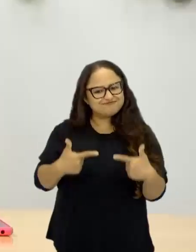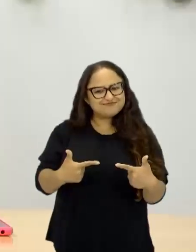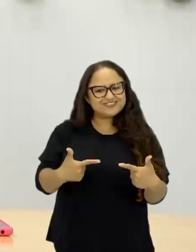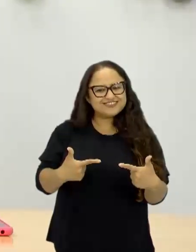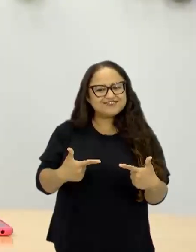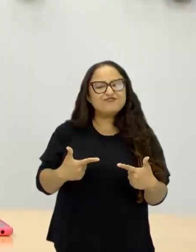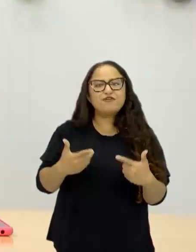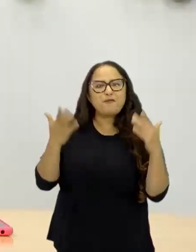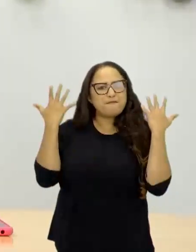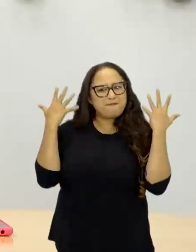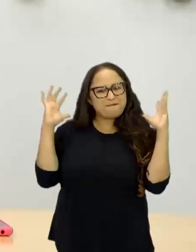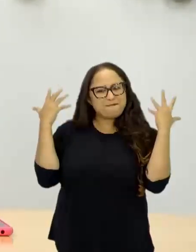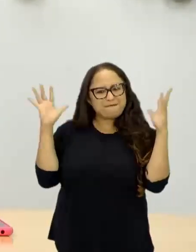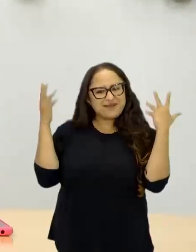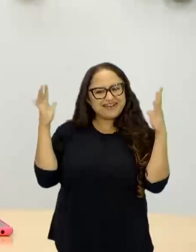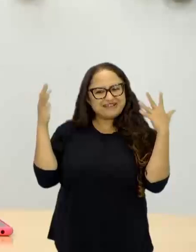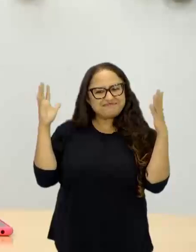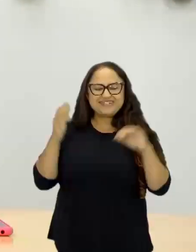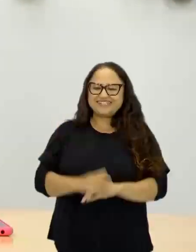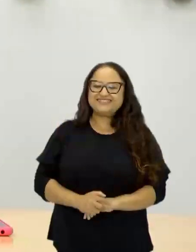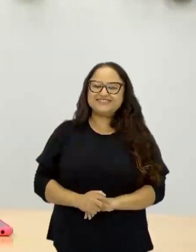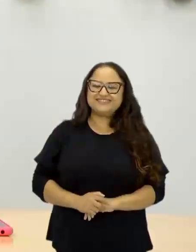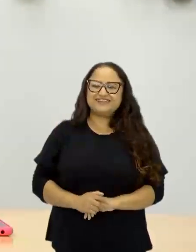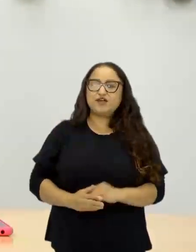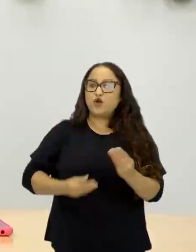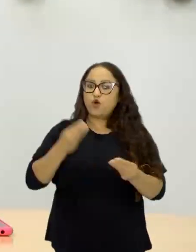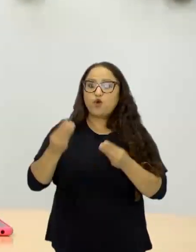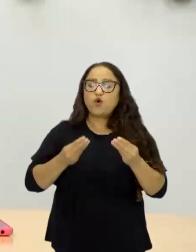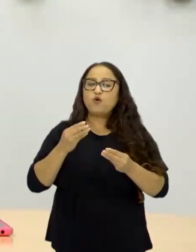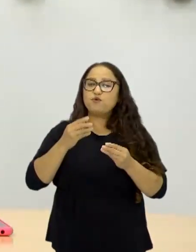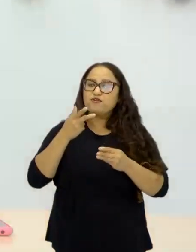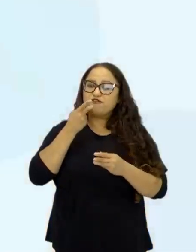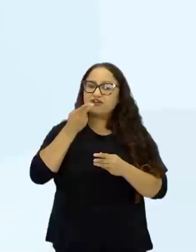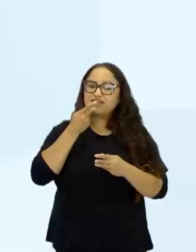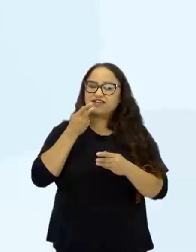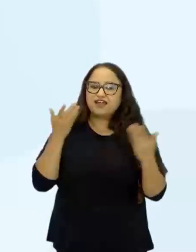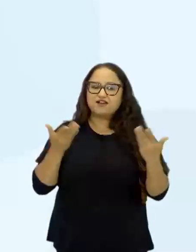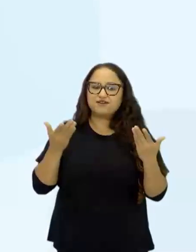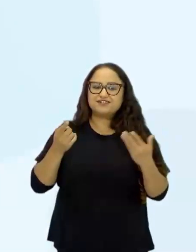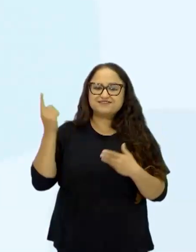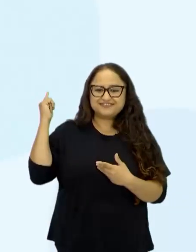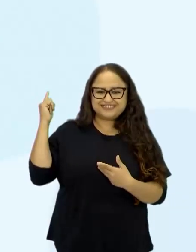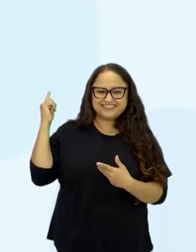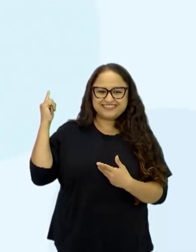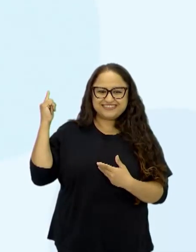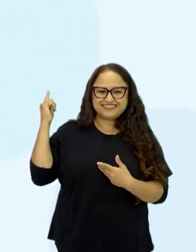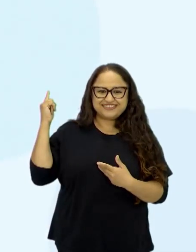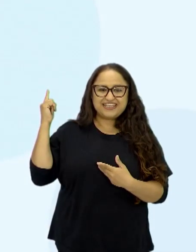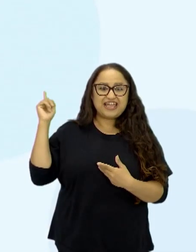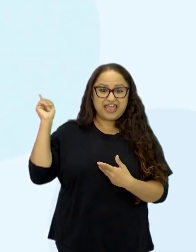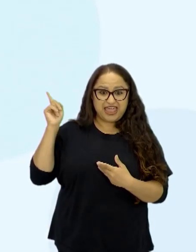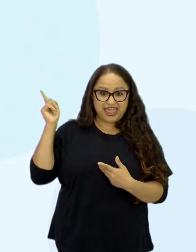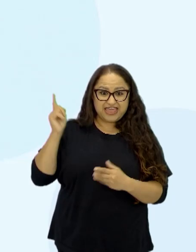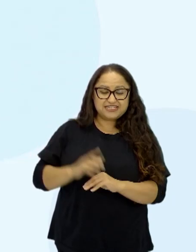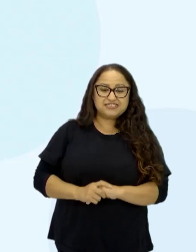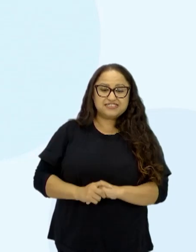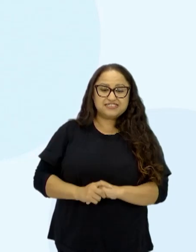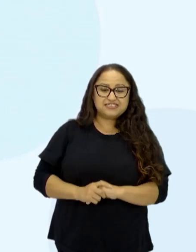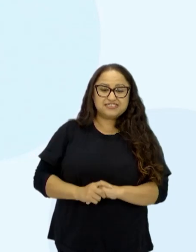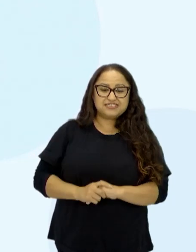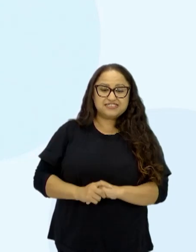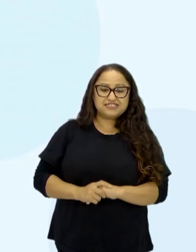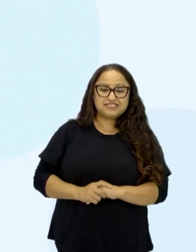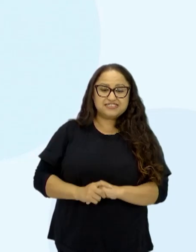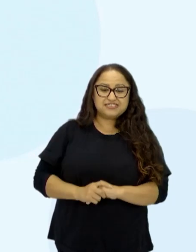Parabéns, Letícia, parabéns mesmo. Então, como eu disse, tinha uma antes, né? Vamos mostrar essa que está agora na tela. Essa paródia é da pintura